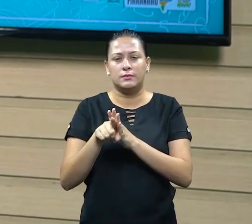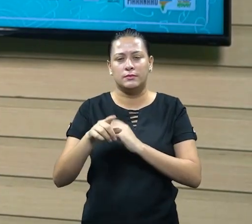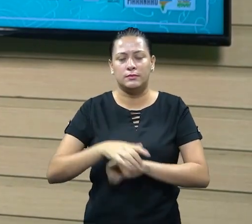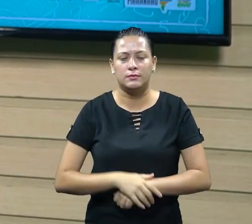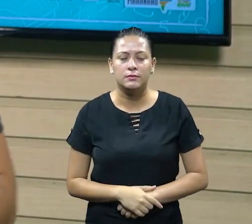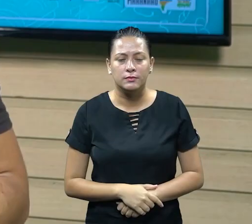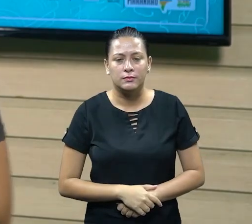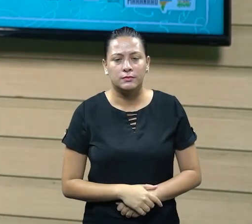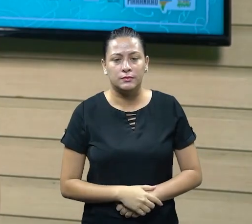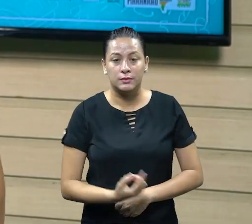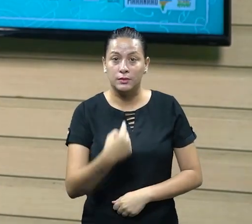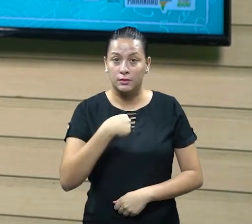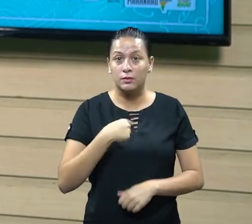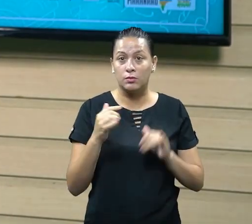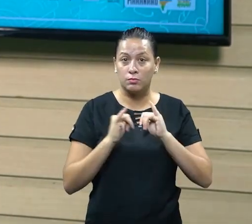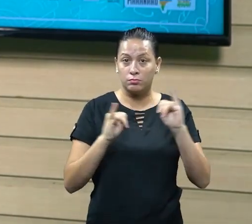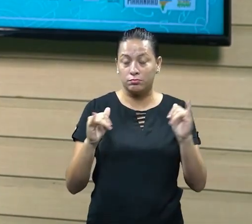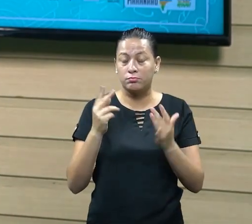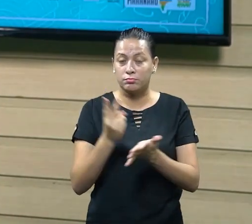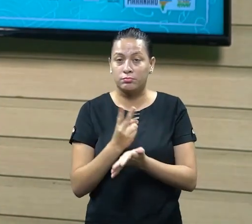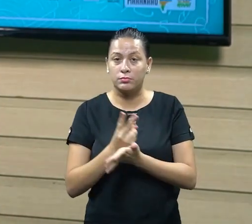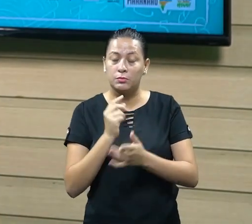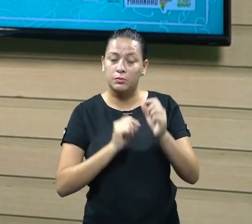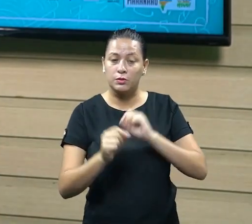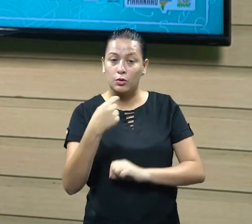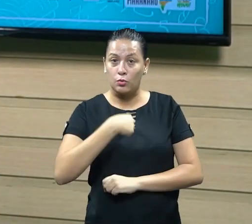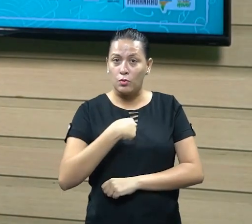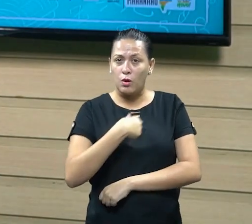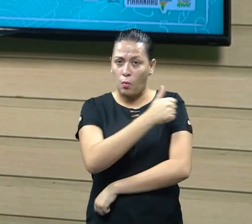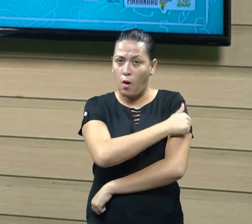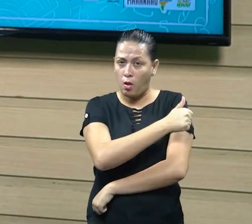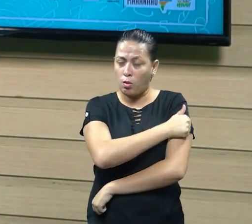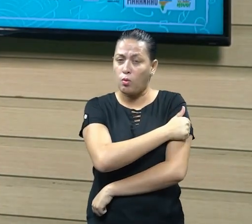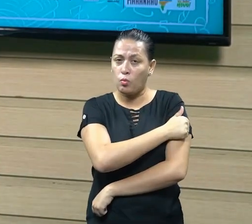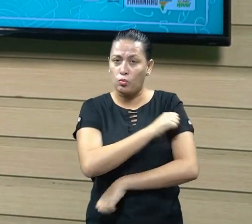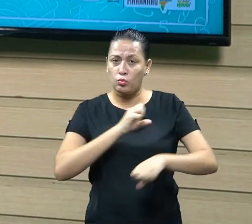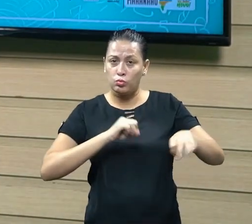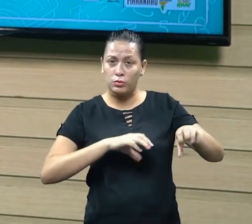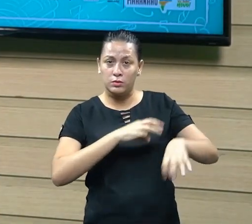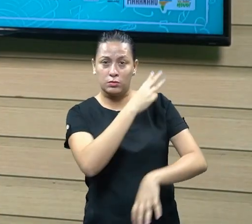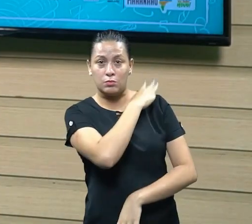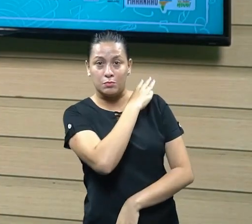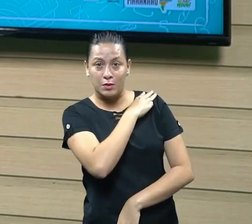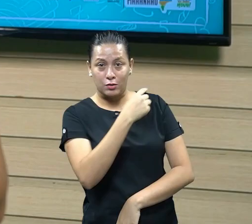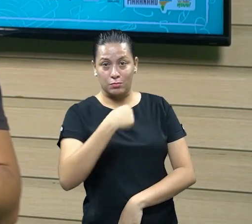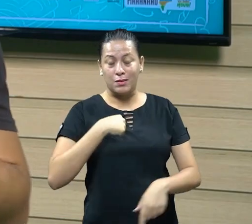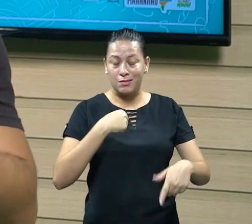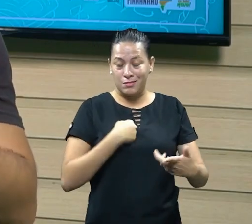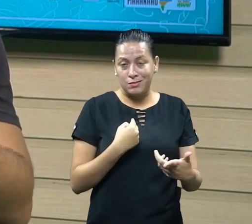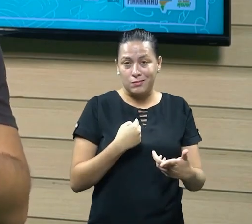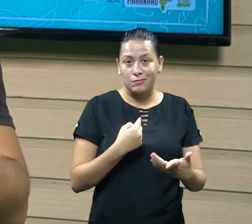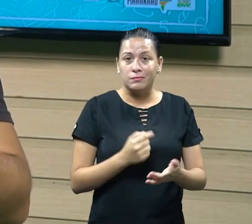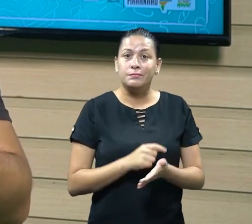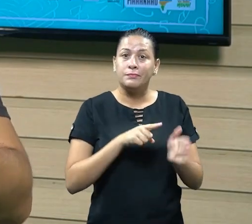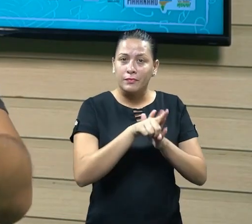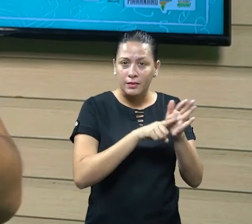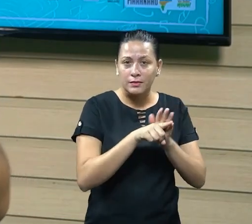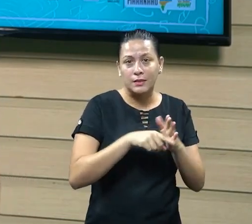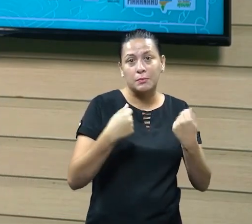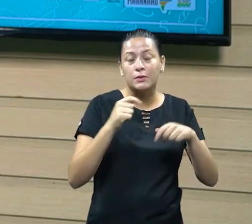sempre falo, né, quando eu era estudante de ensino médio, para eu fazer um trabalho, eu teria que ir na